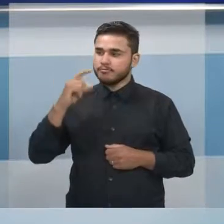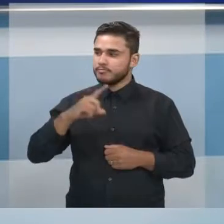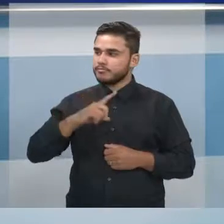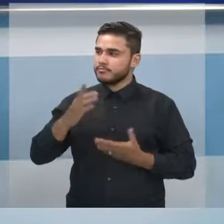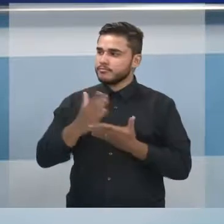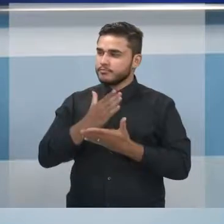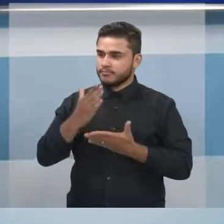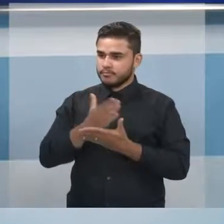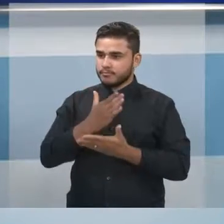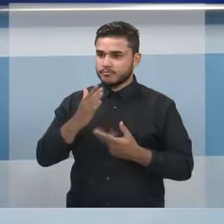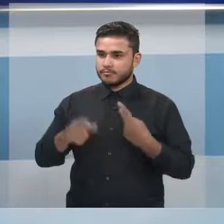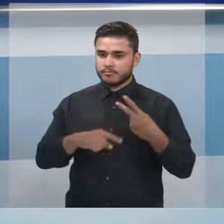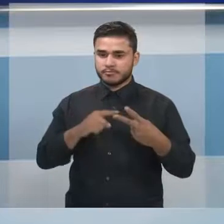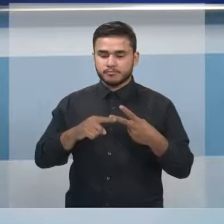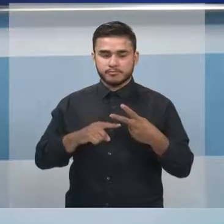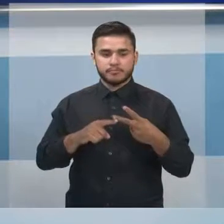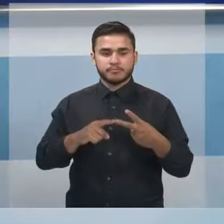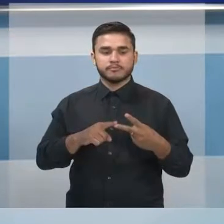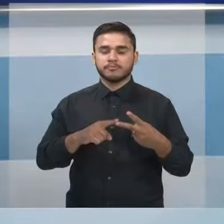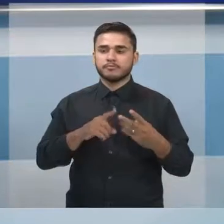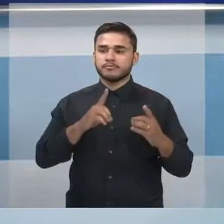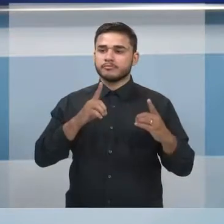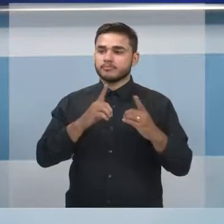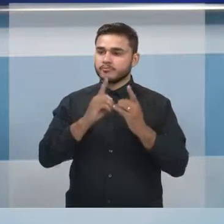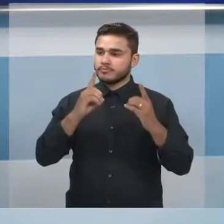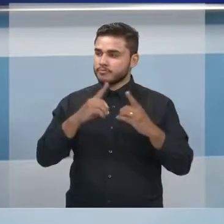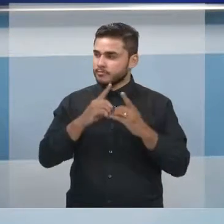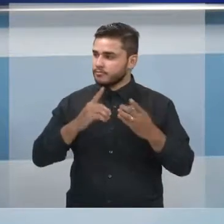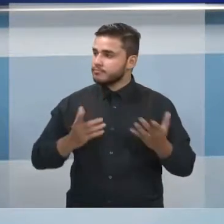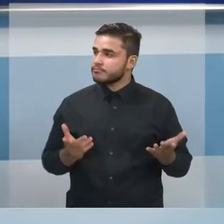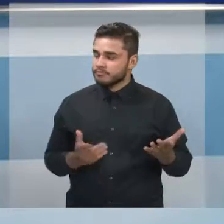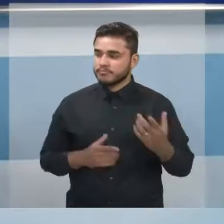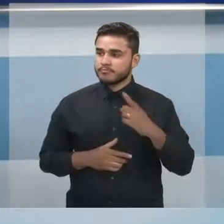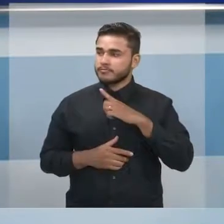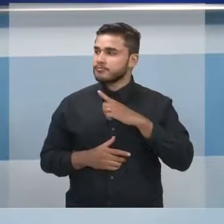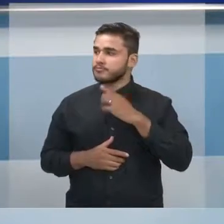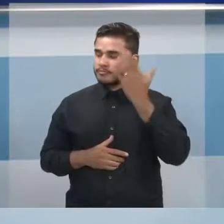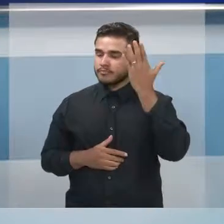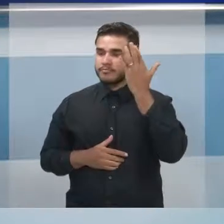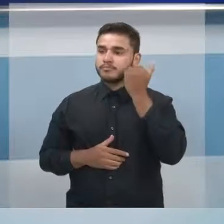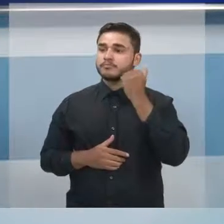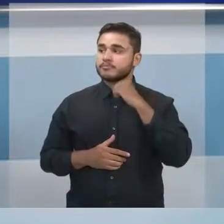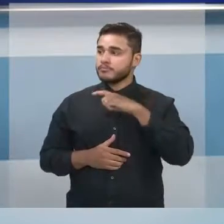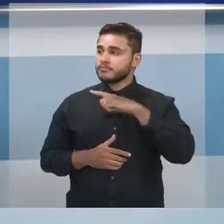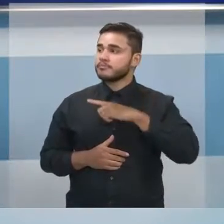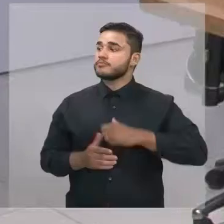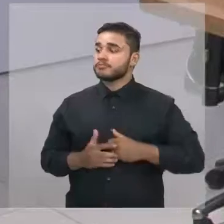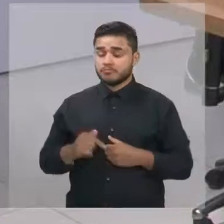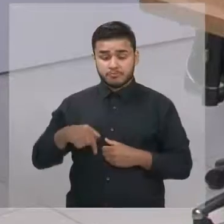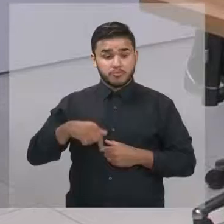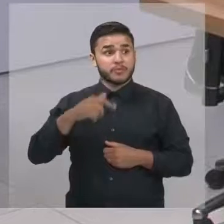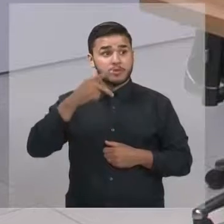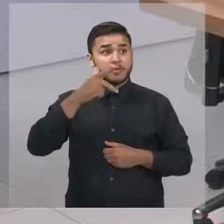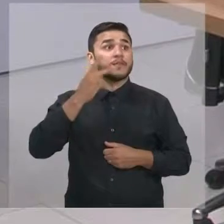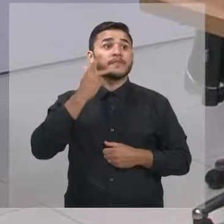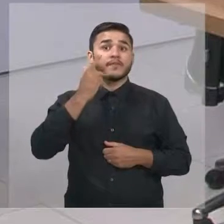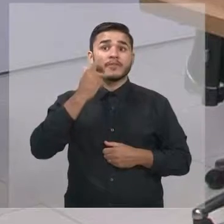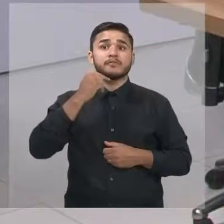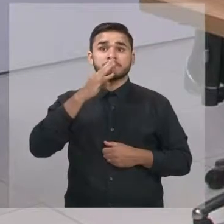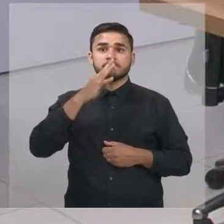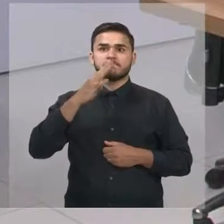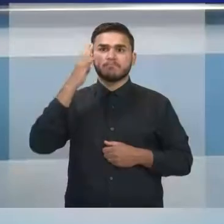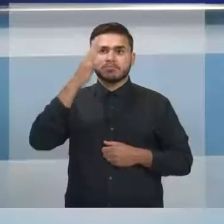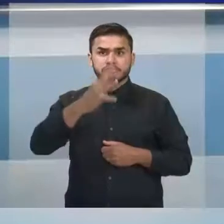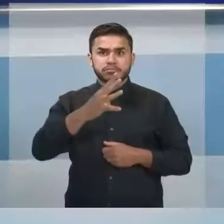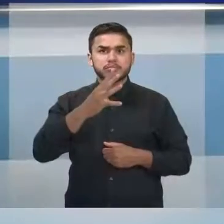de livros, recolhimento de material didático. A sociedade brasileira foi impactada. Acusação falsa aqui em Fortaleza. Isso, por